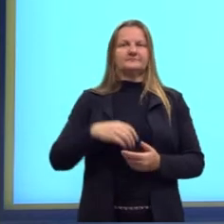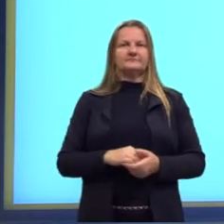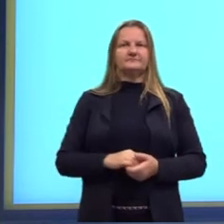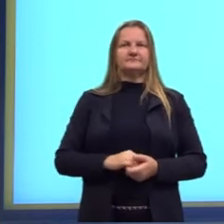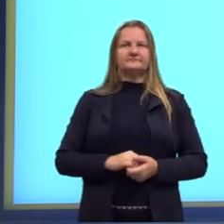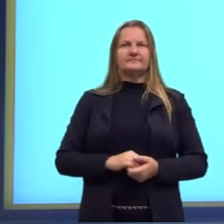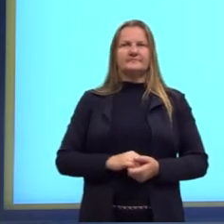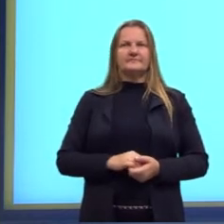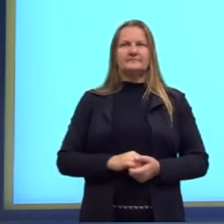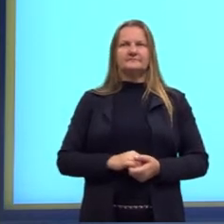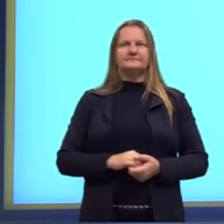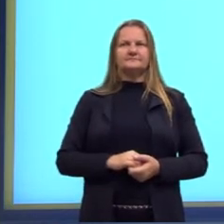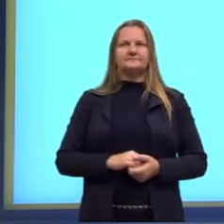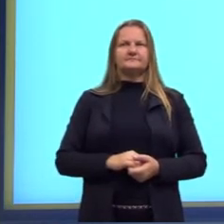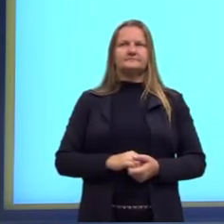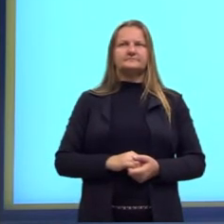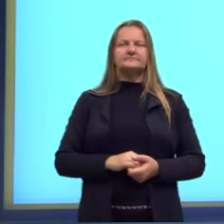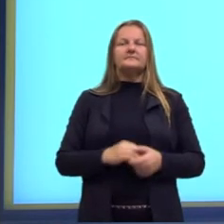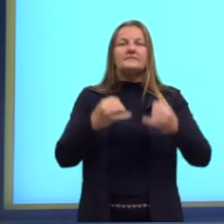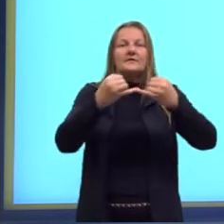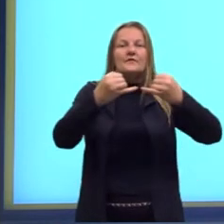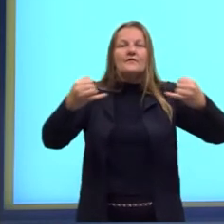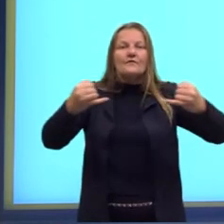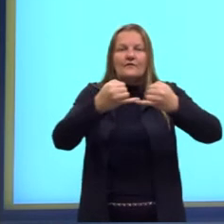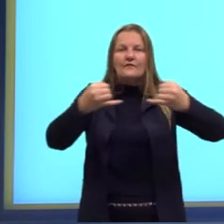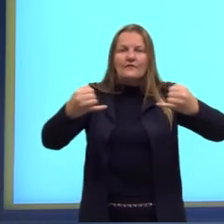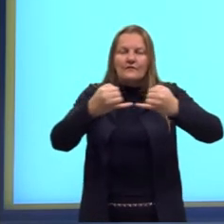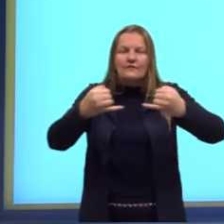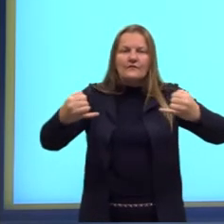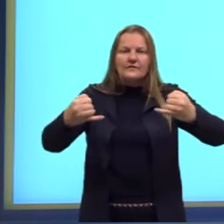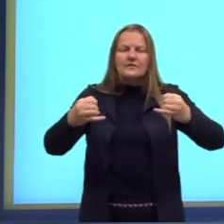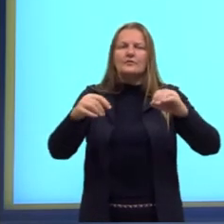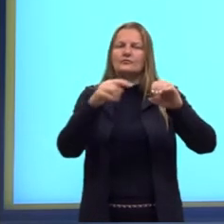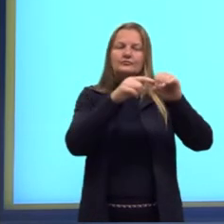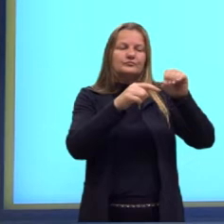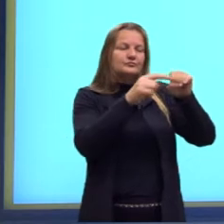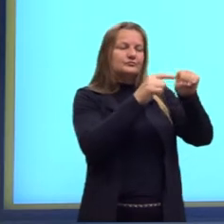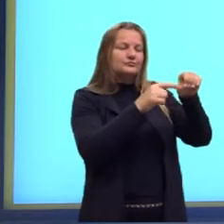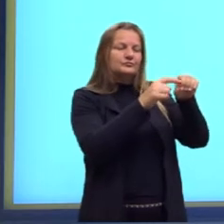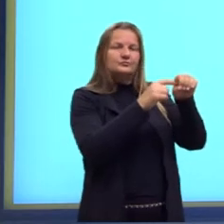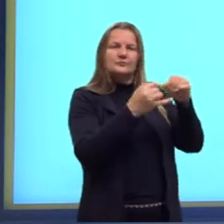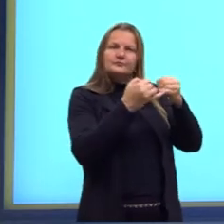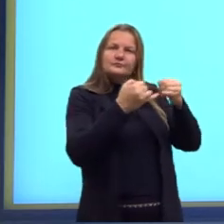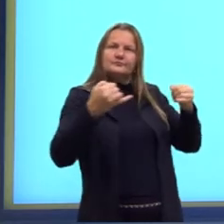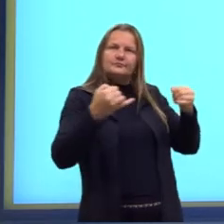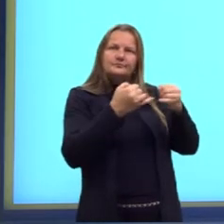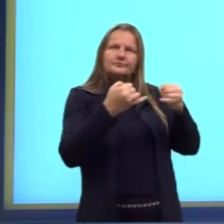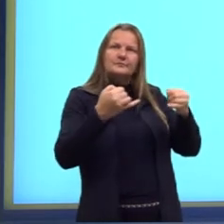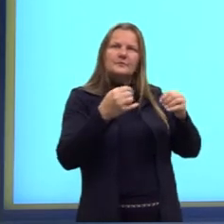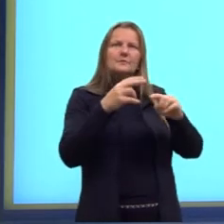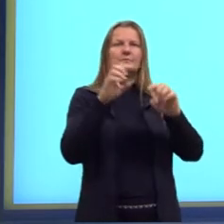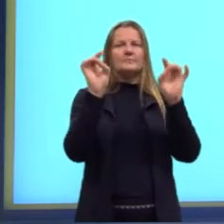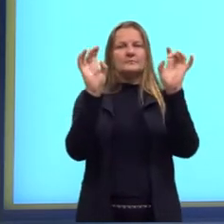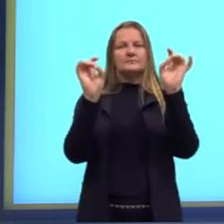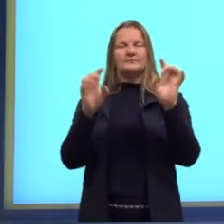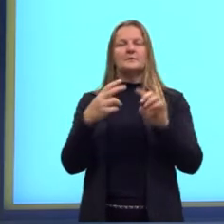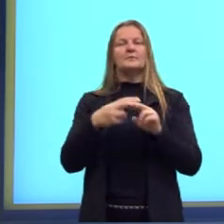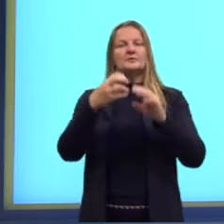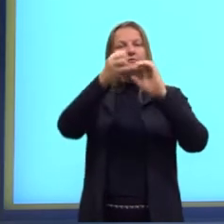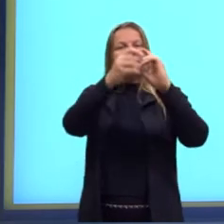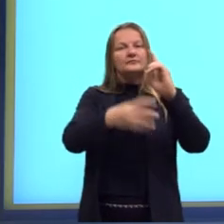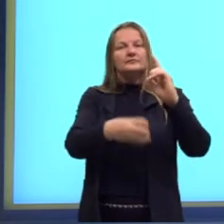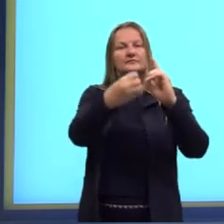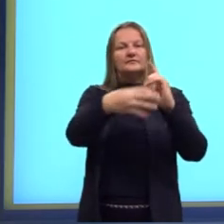tá então é esse fio aqui é um frio a circular né em específico tá por isso que eu coloquei essa definição